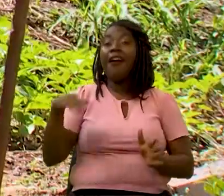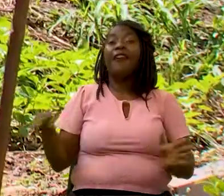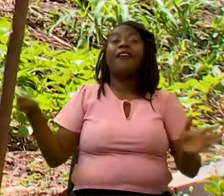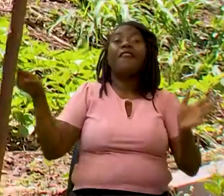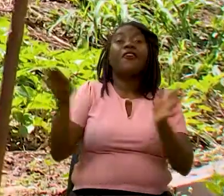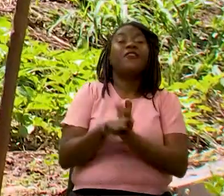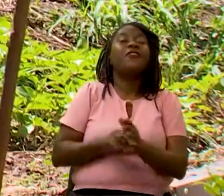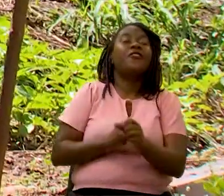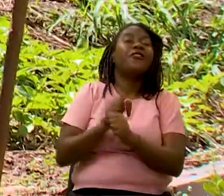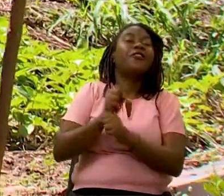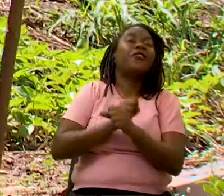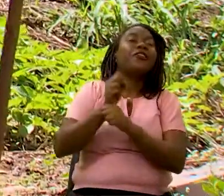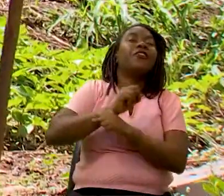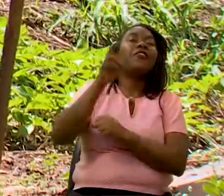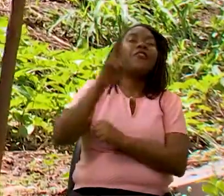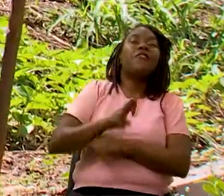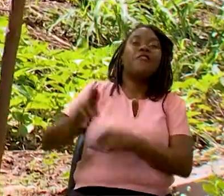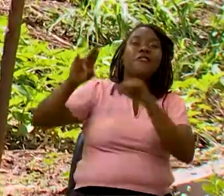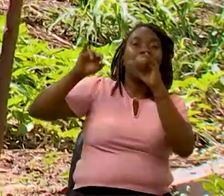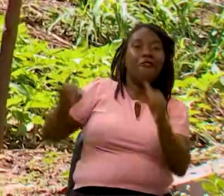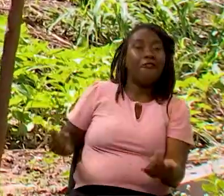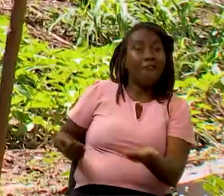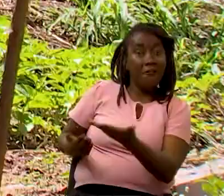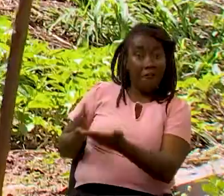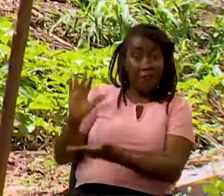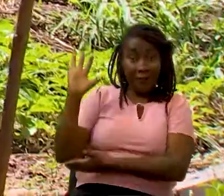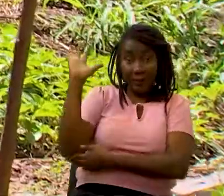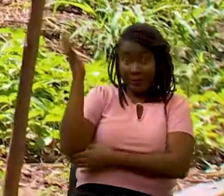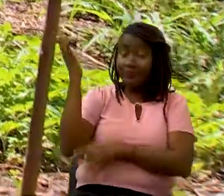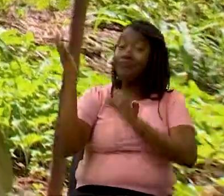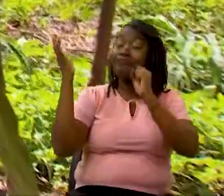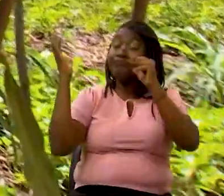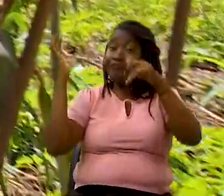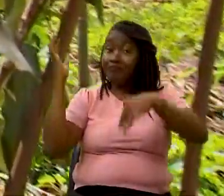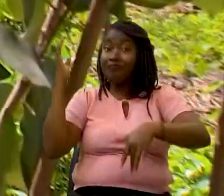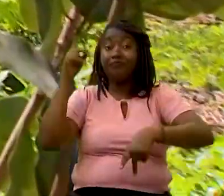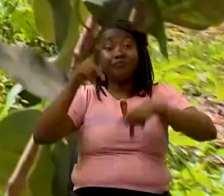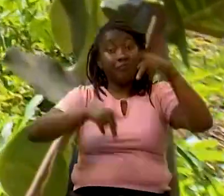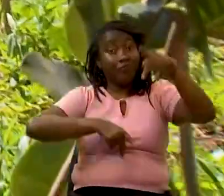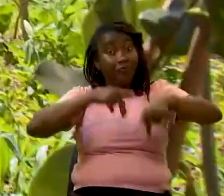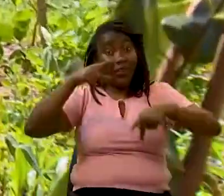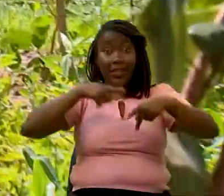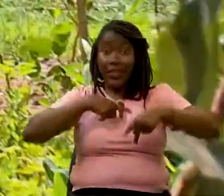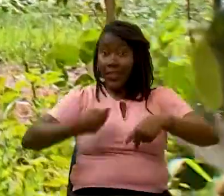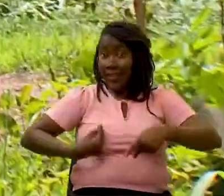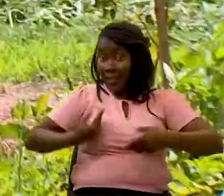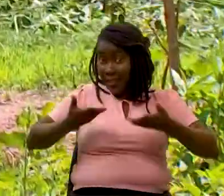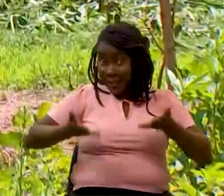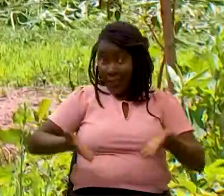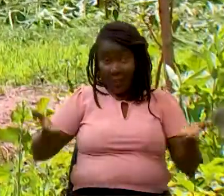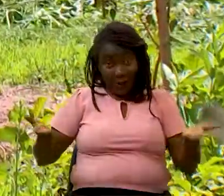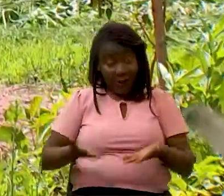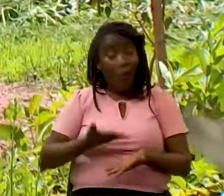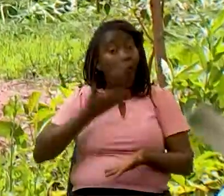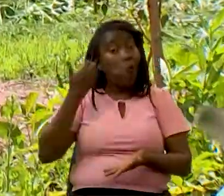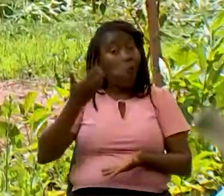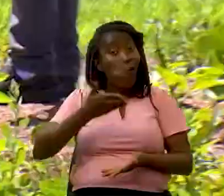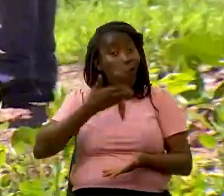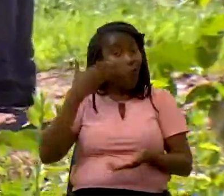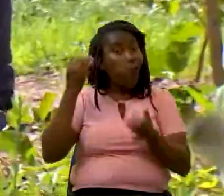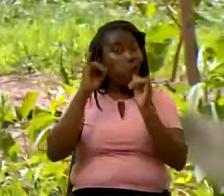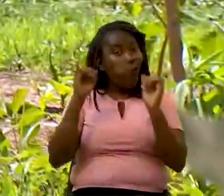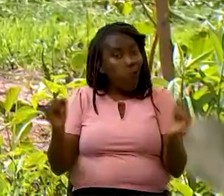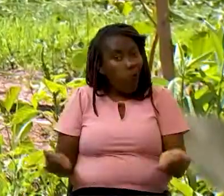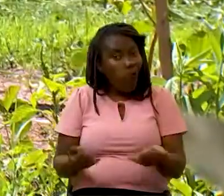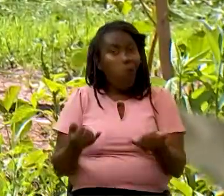quem vier daqui a muitos anos vai usufruir ainda desse plantio. Sim, a população que está aqui hoje vai se